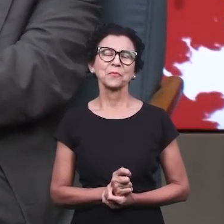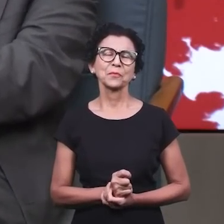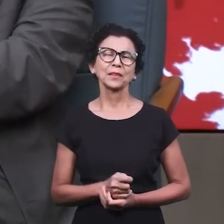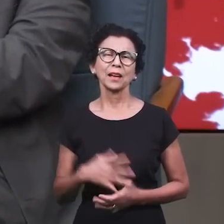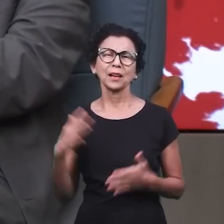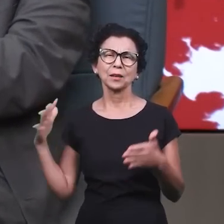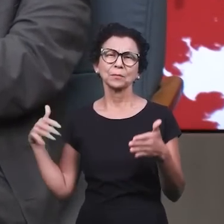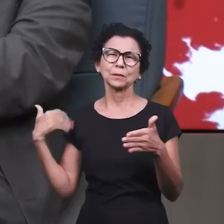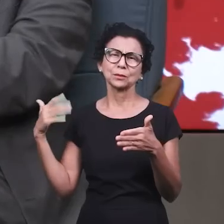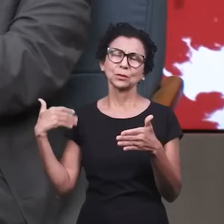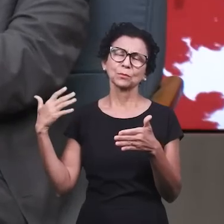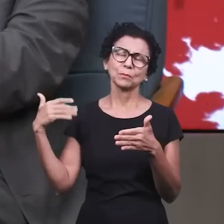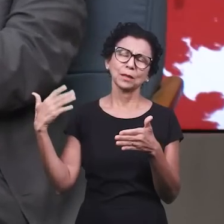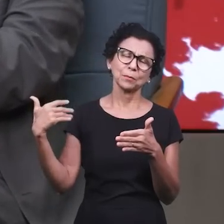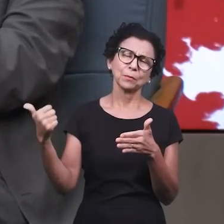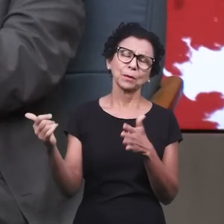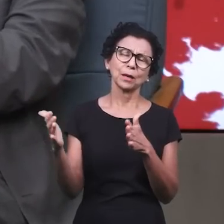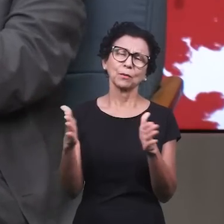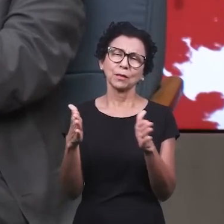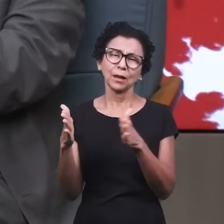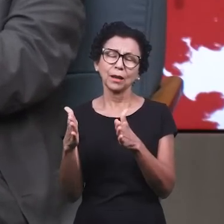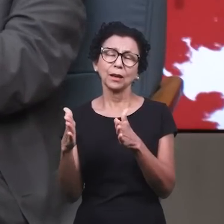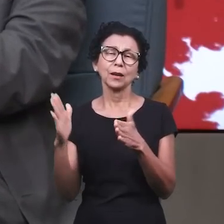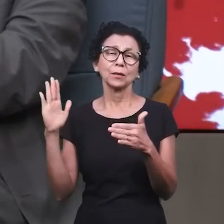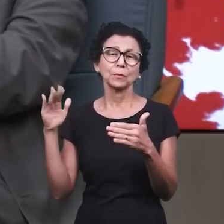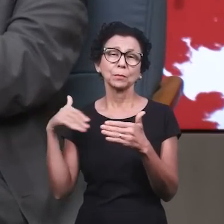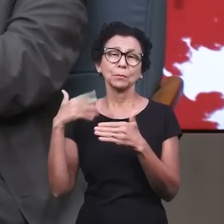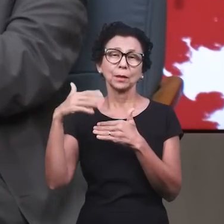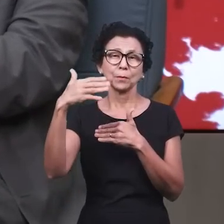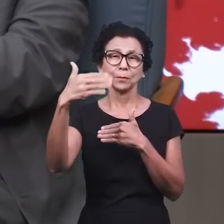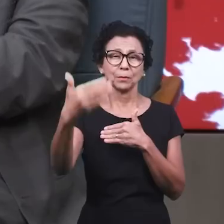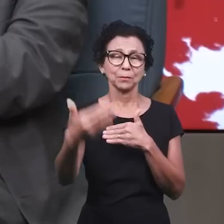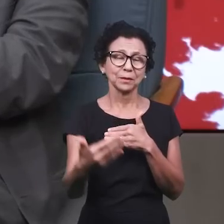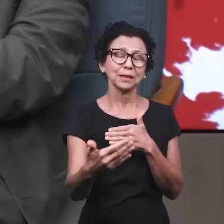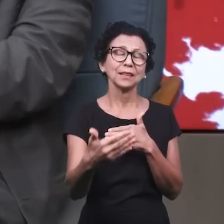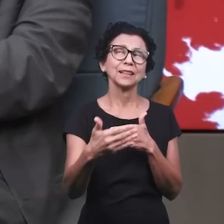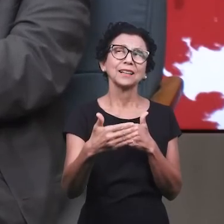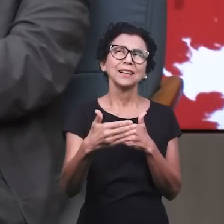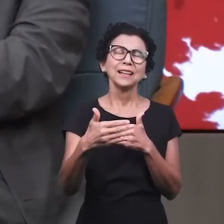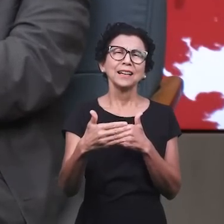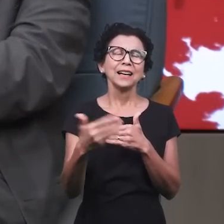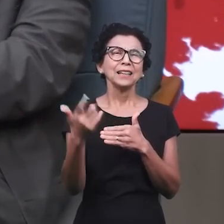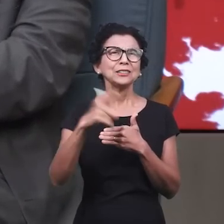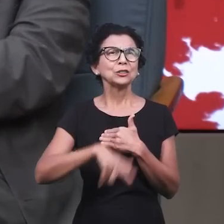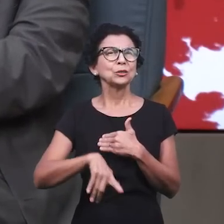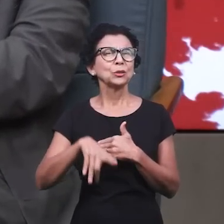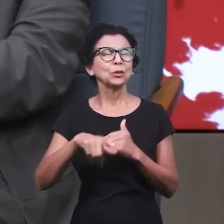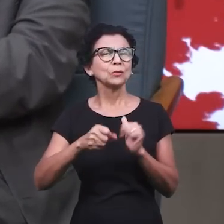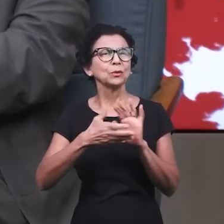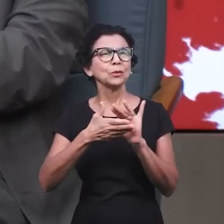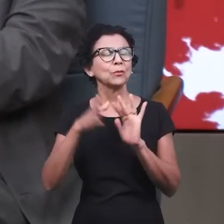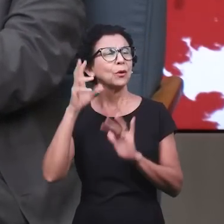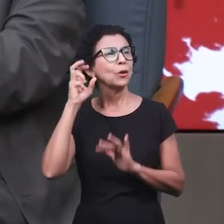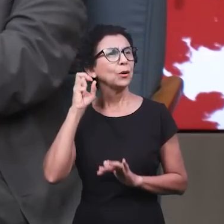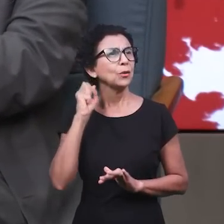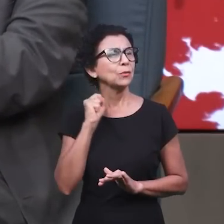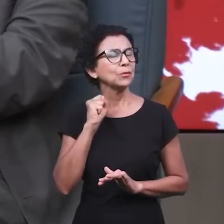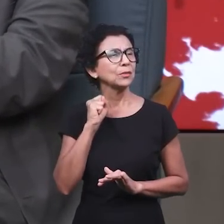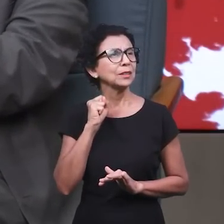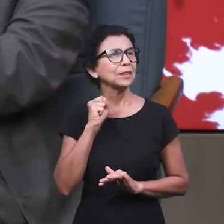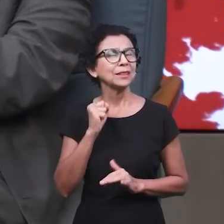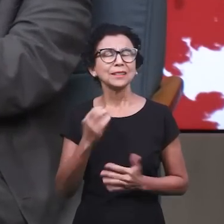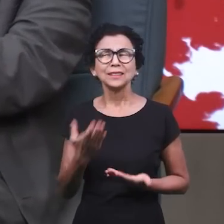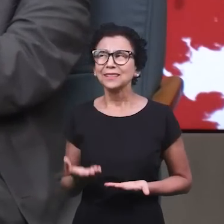esse louvor, eu me lembro quando ele me tocou. Algumas vezes eu me quebrantei sozinho na